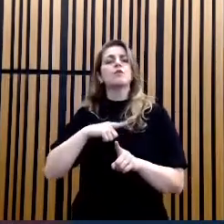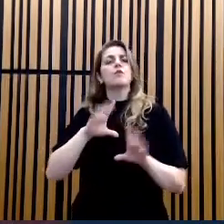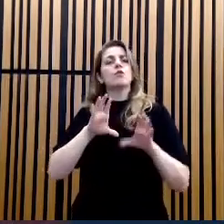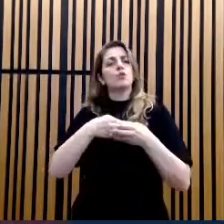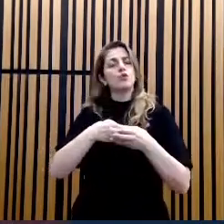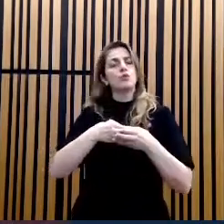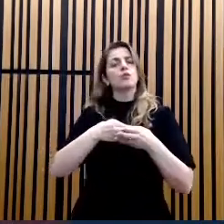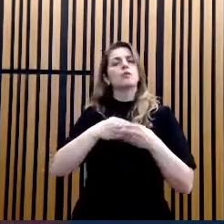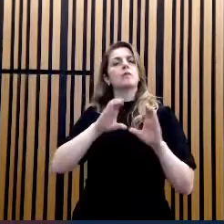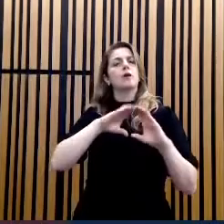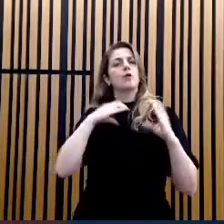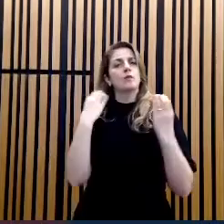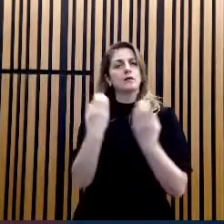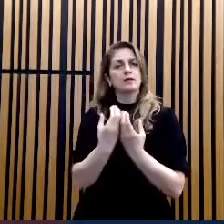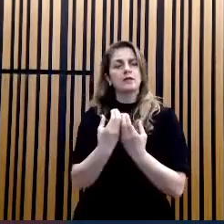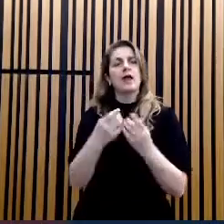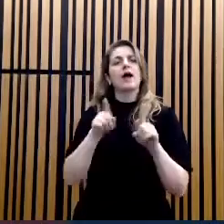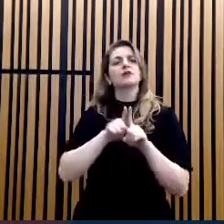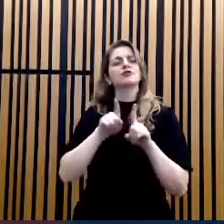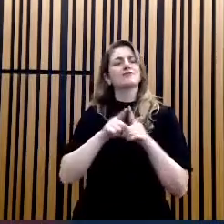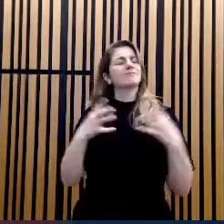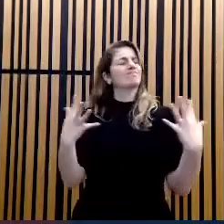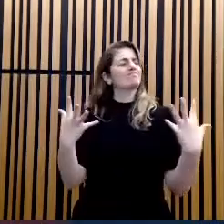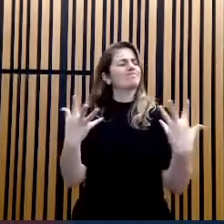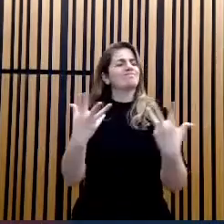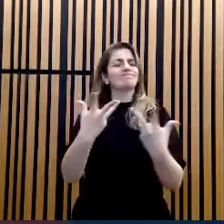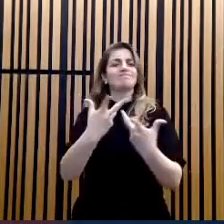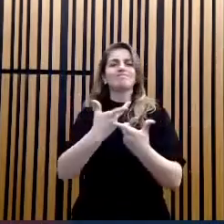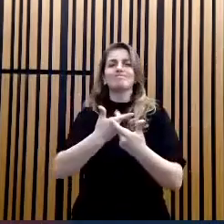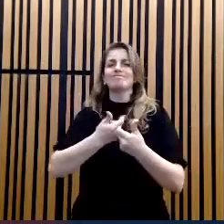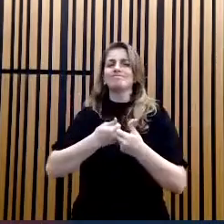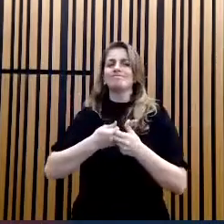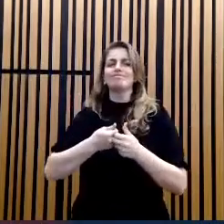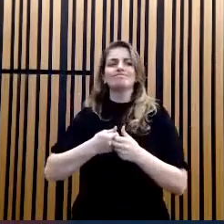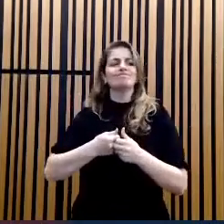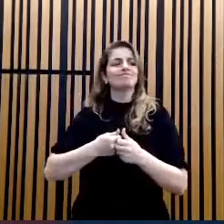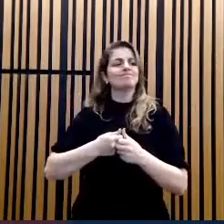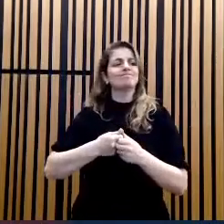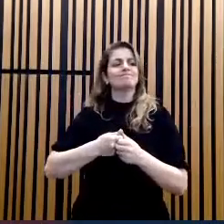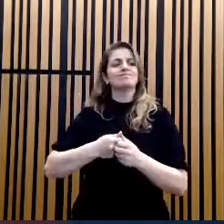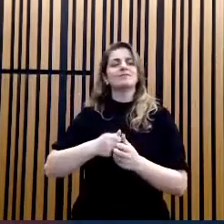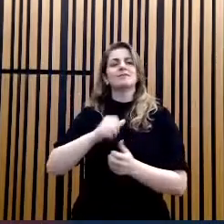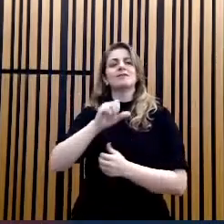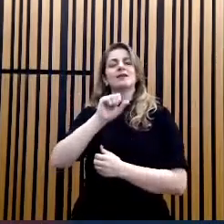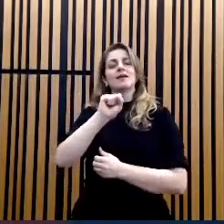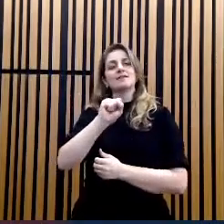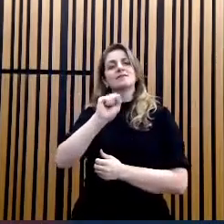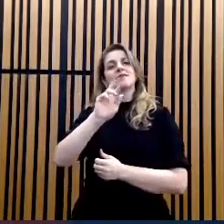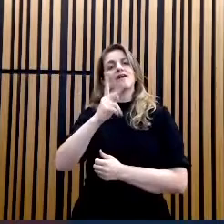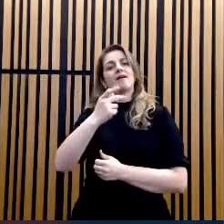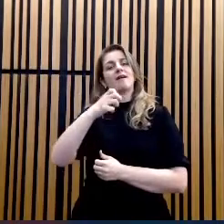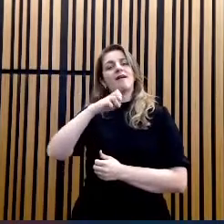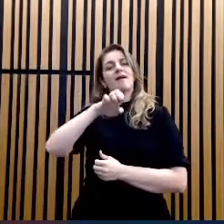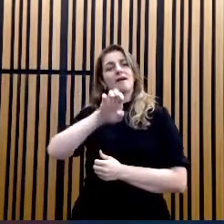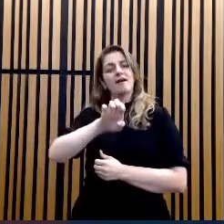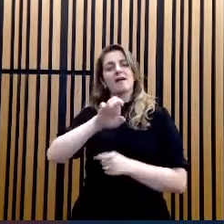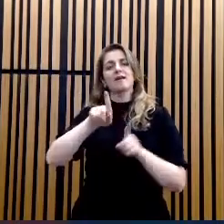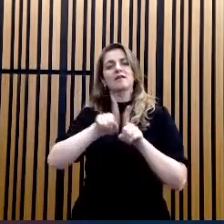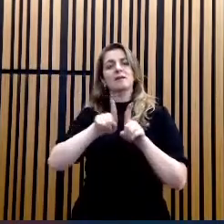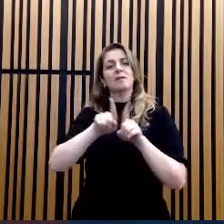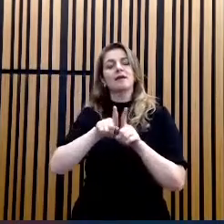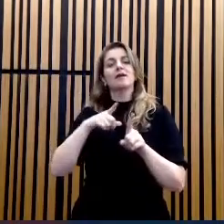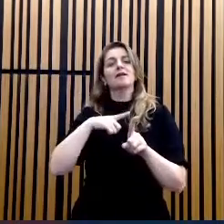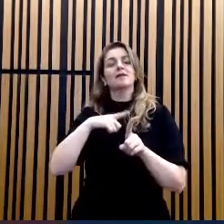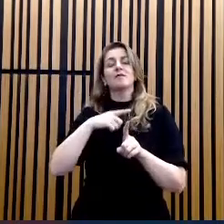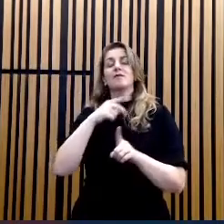é uma comunidade incrível, tá? De duas mulheres maravilhosas,